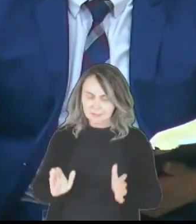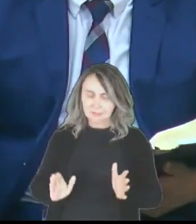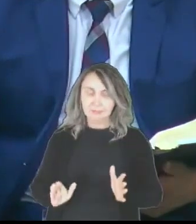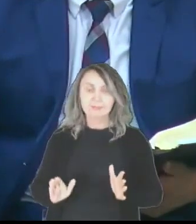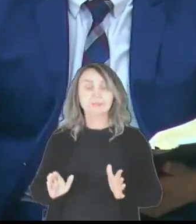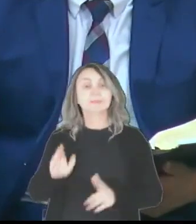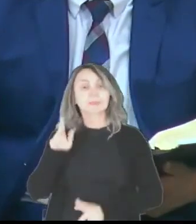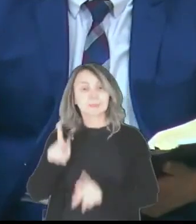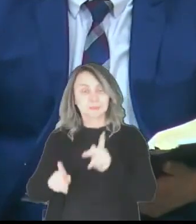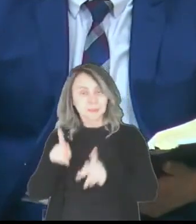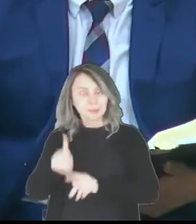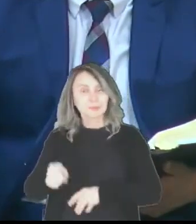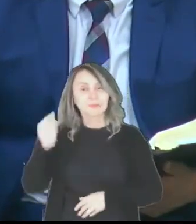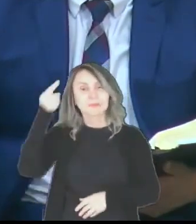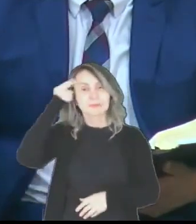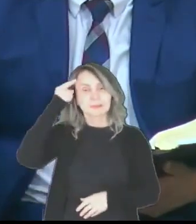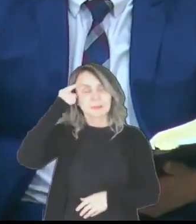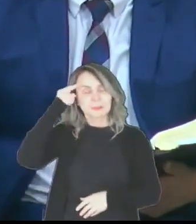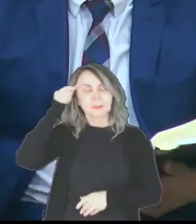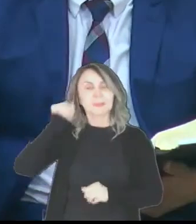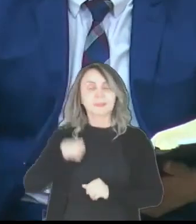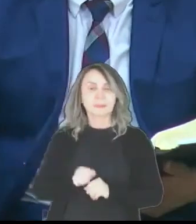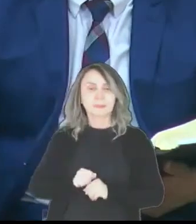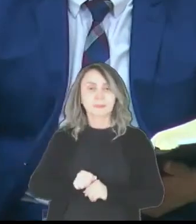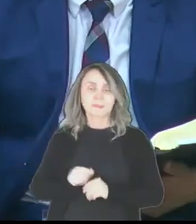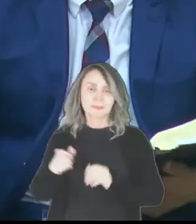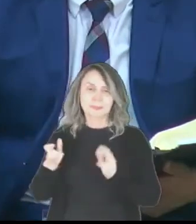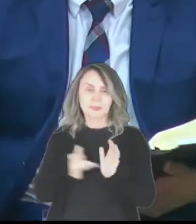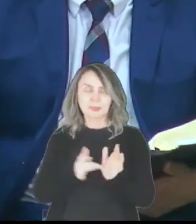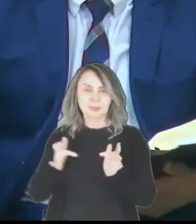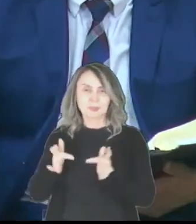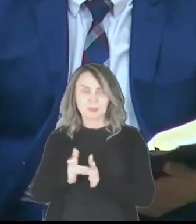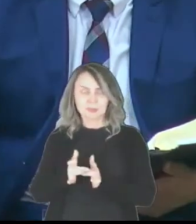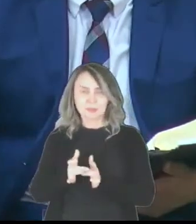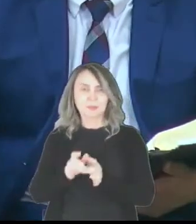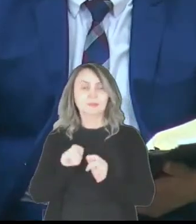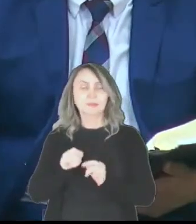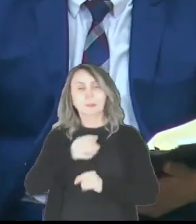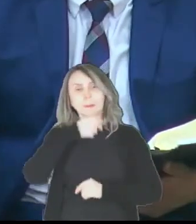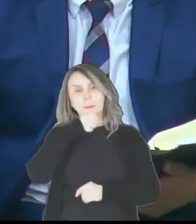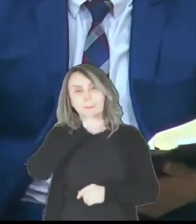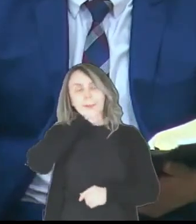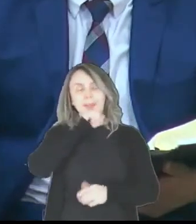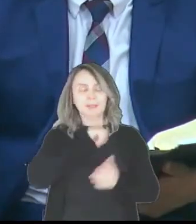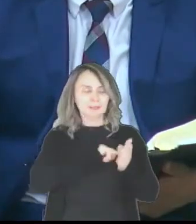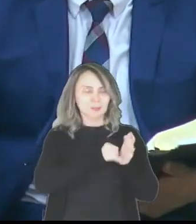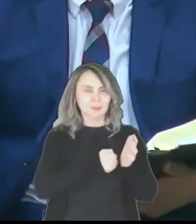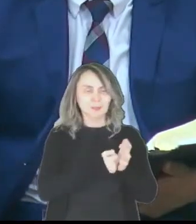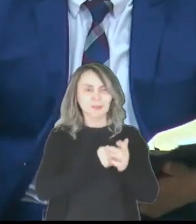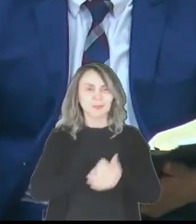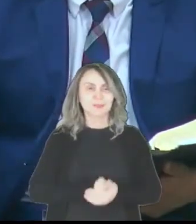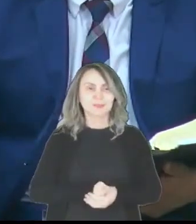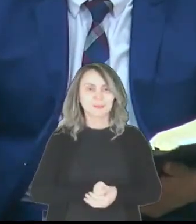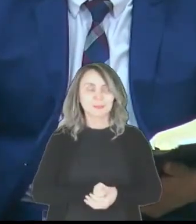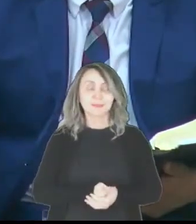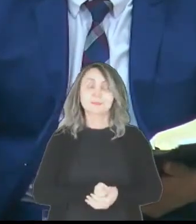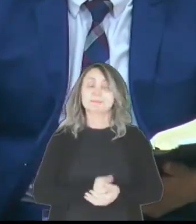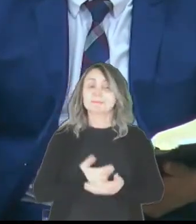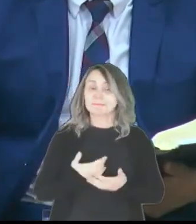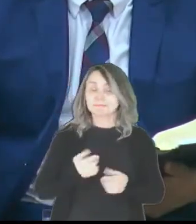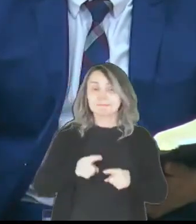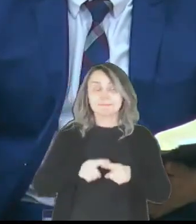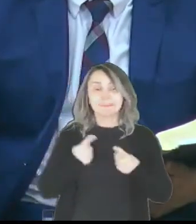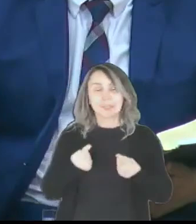pensavam que Jesus era filho de José e Maria, mas José era apenas o pai putativo, era o pai